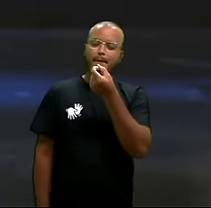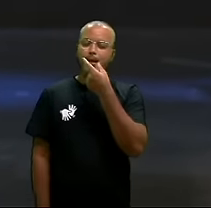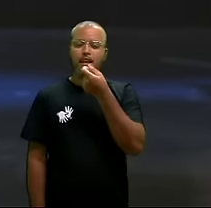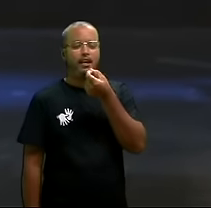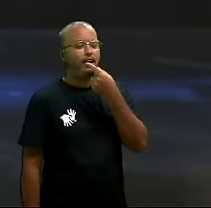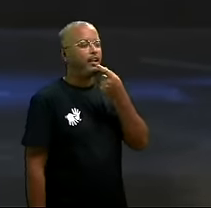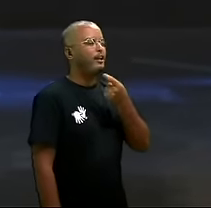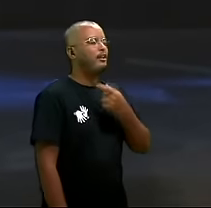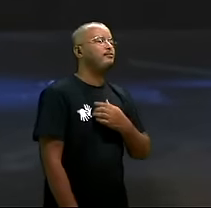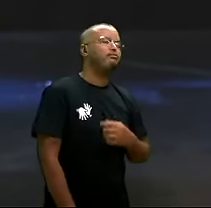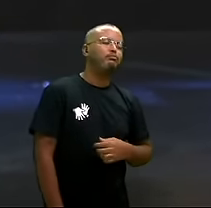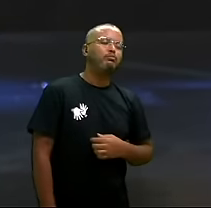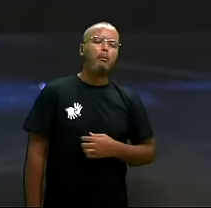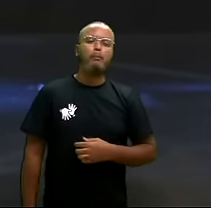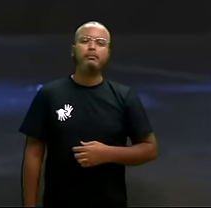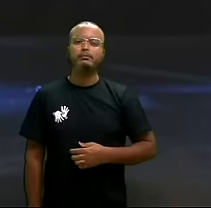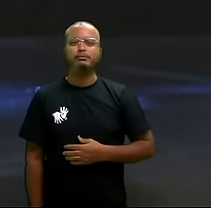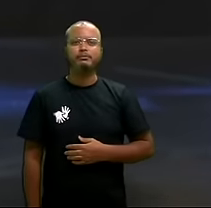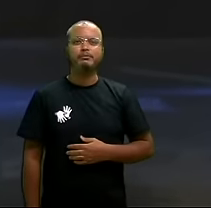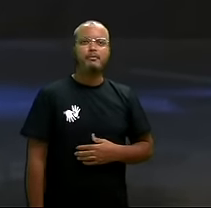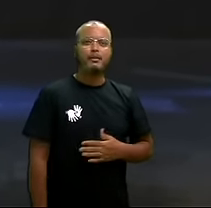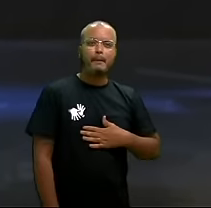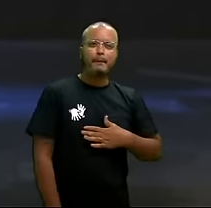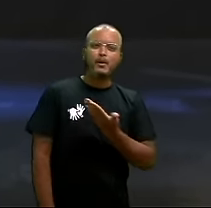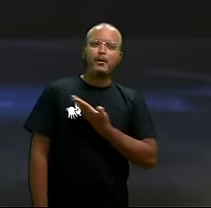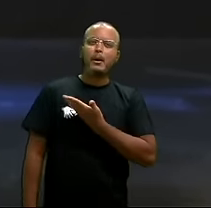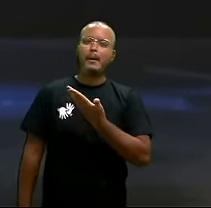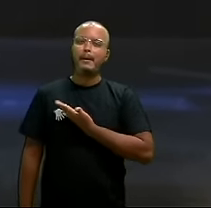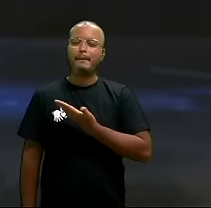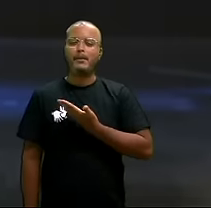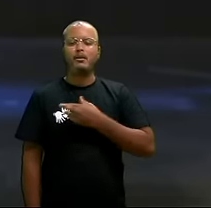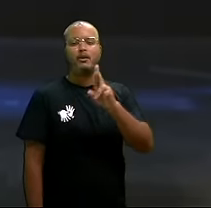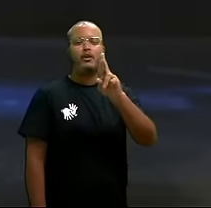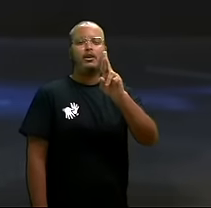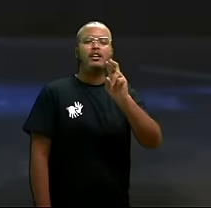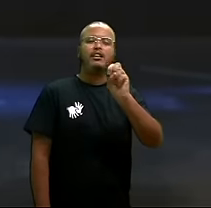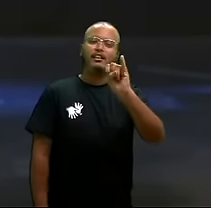Rivotril. Meu melhor amigo é o Rivotril.